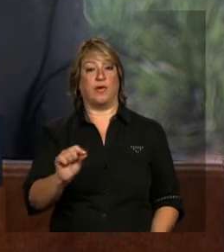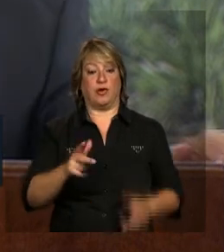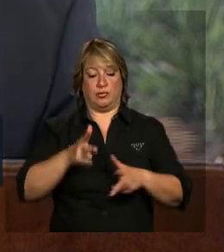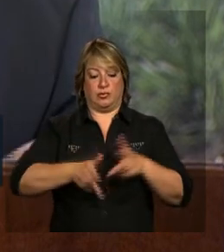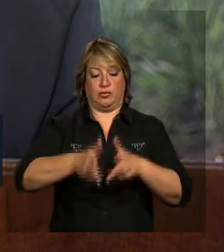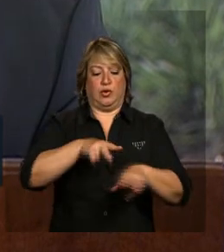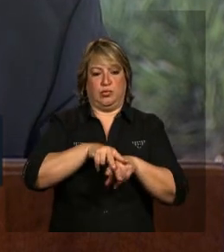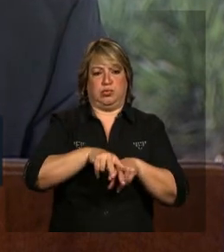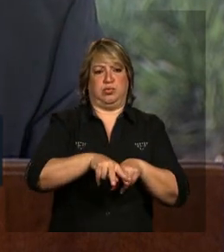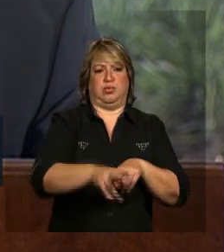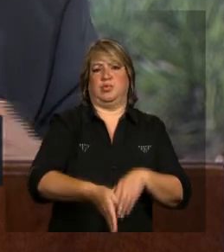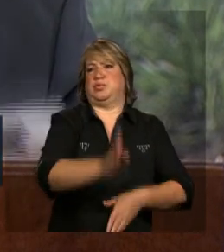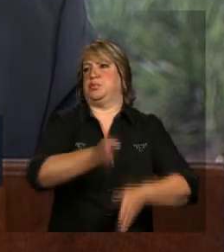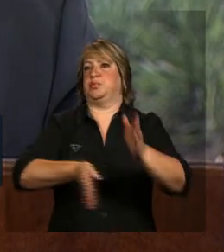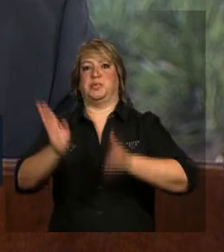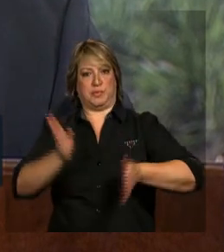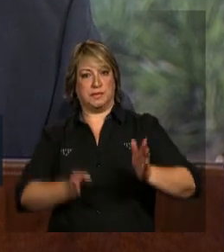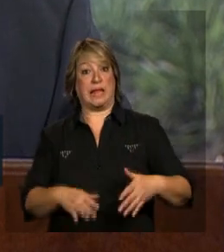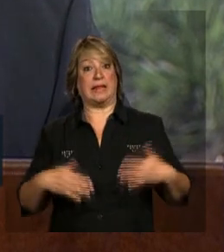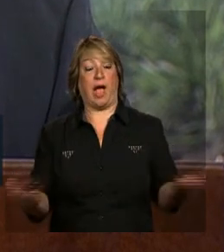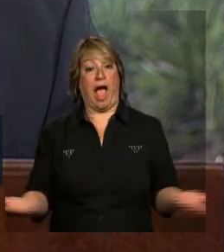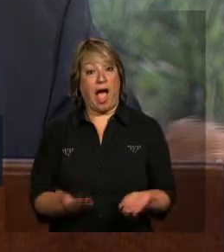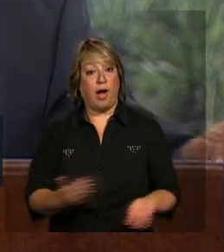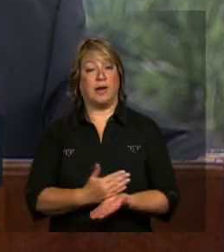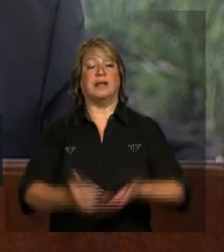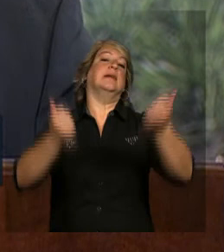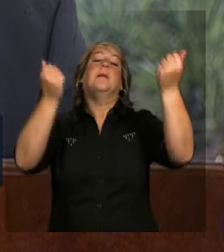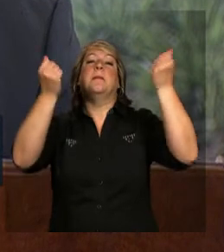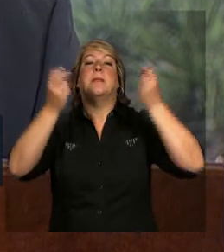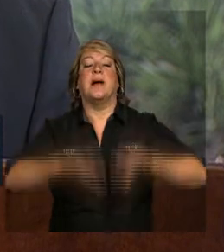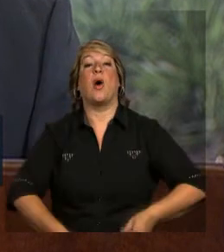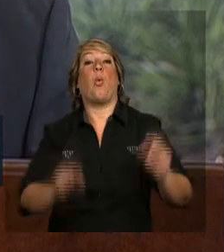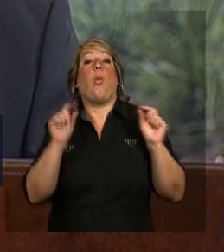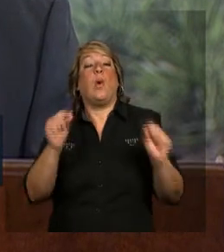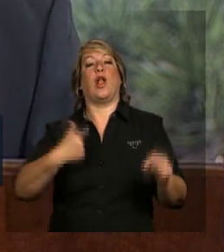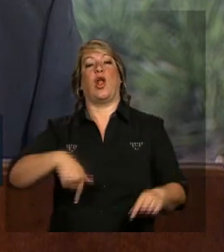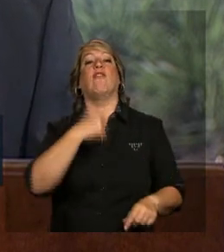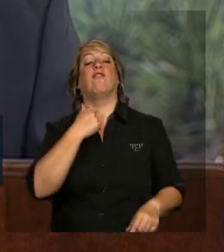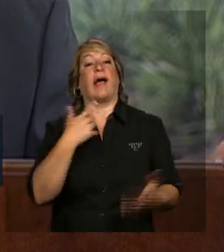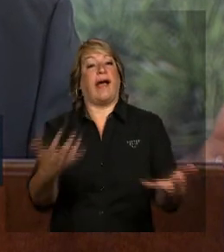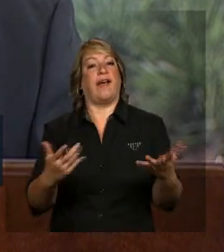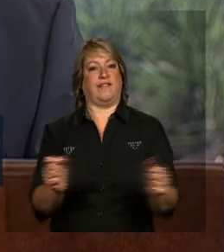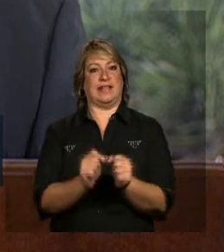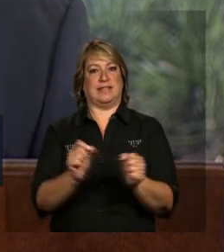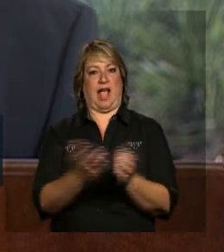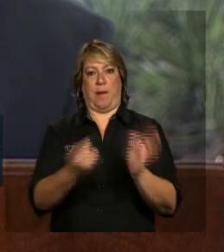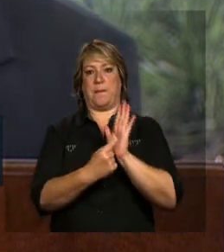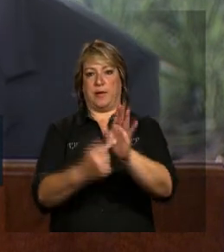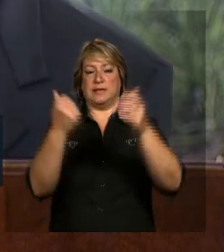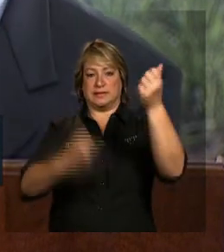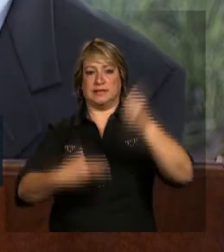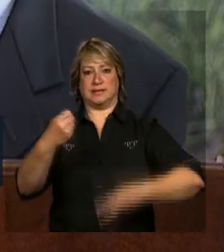ferrovias e vamos passar agora ao detalhamento do que se pretende fazer e que